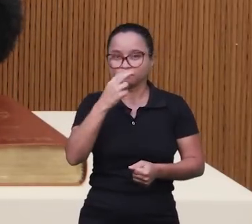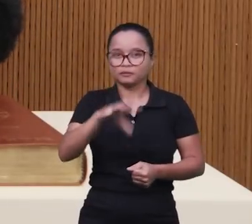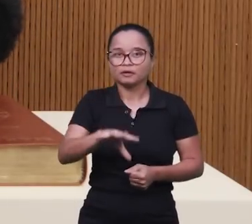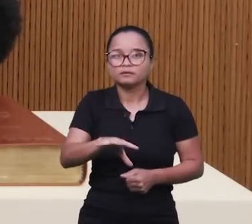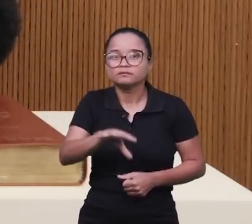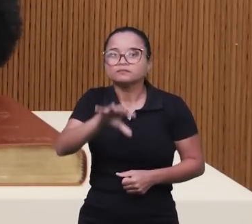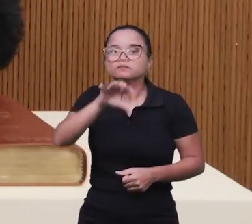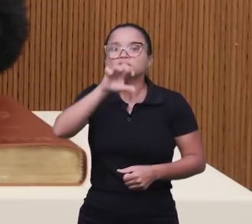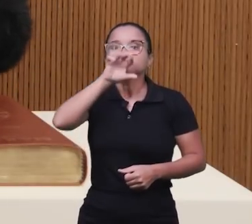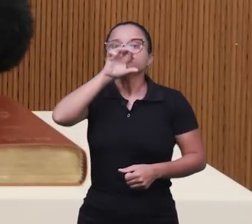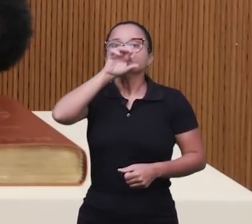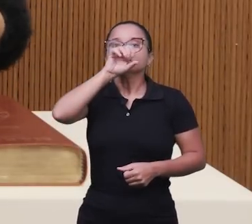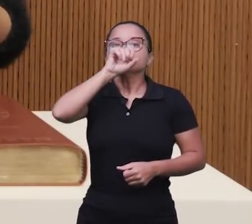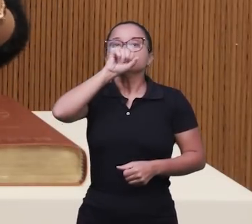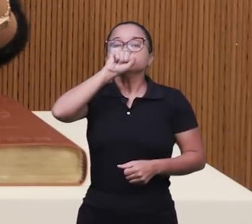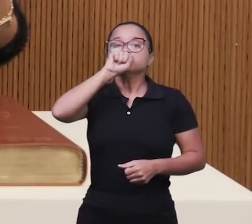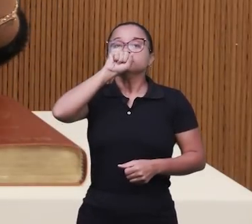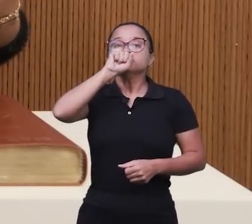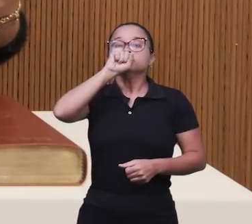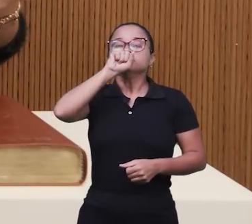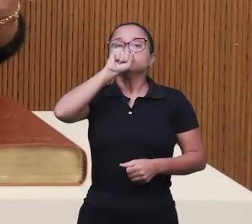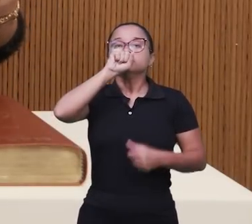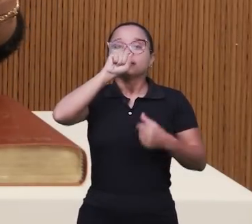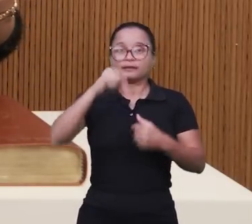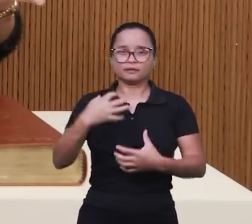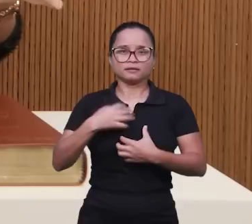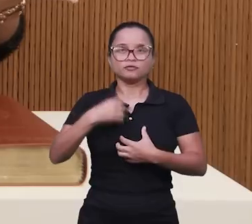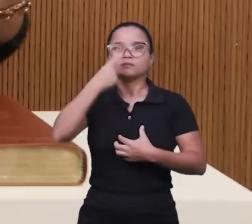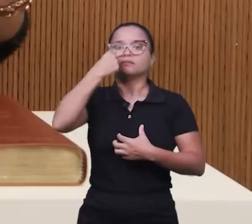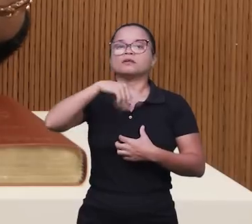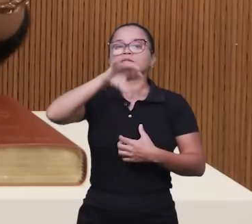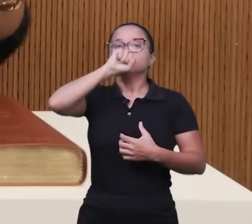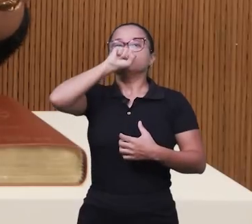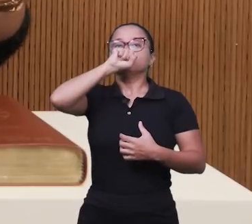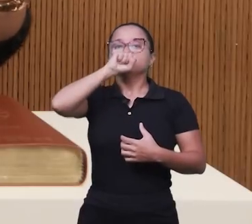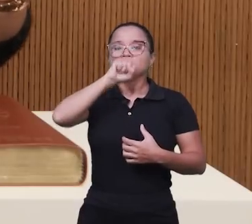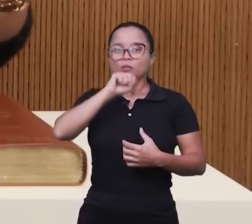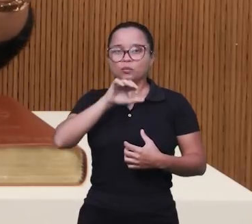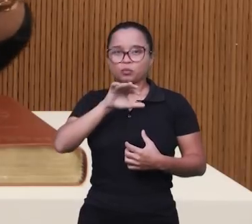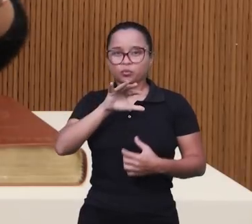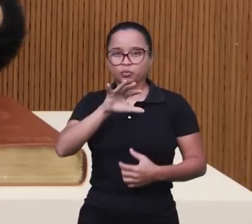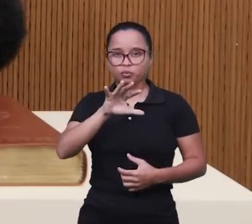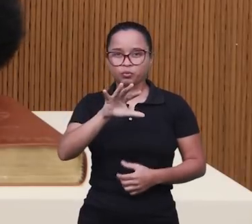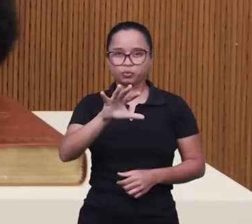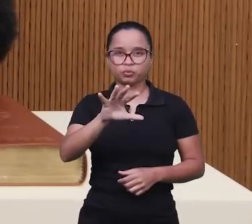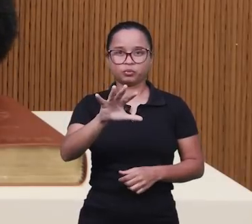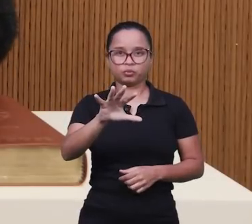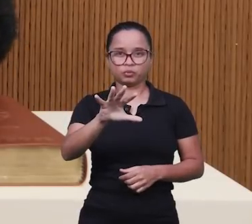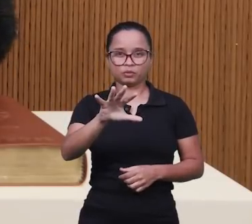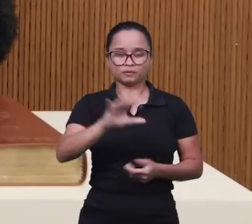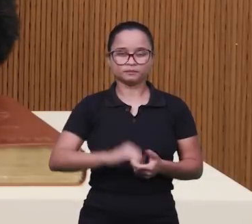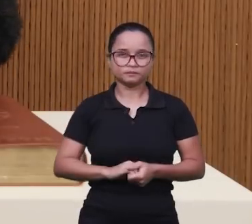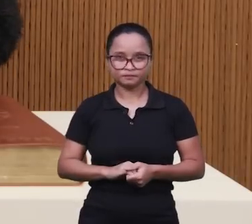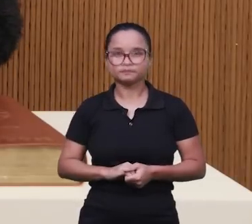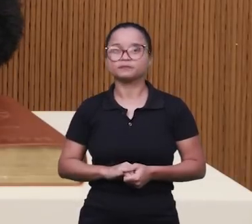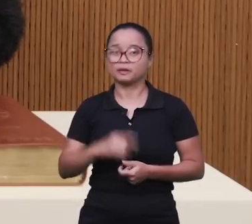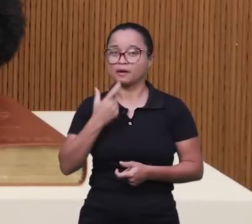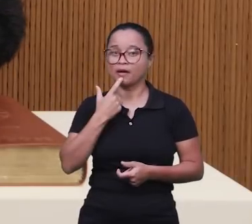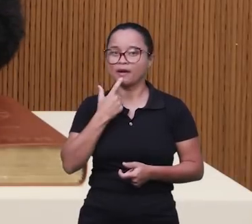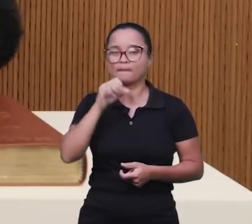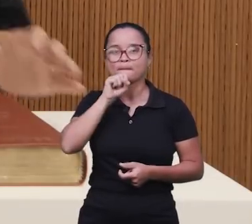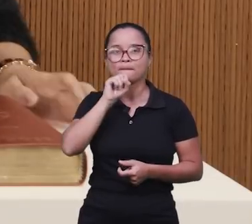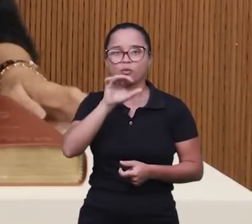vamos puxar o ar pelo nariz. Sinta o ar entrando e soltando o ar pela